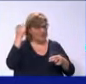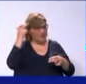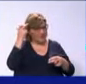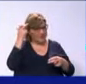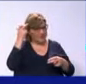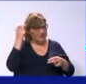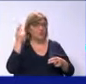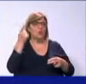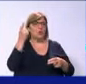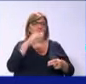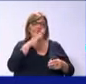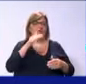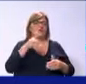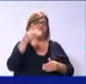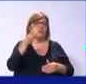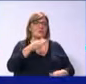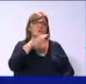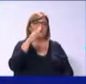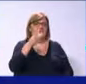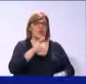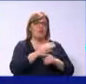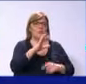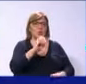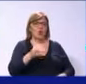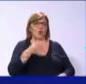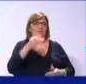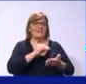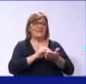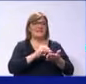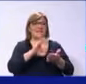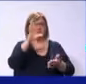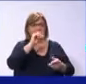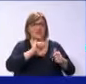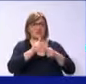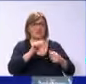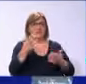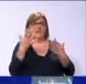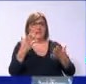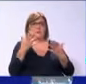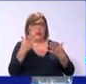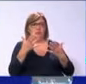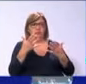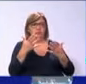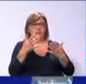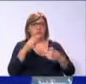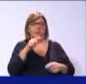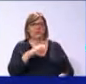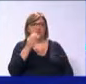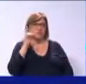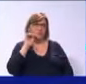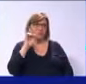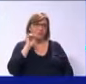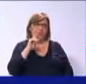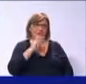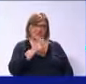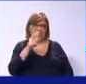da orelha hummel diz futuramente vir aí porque o cop tem o secretário de estado do desporto na mão nisto é importante